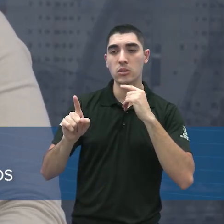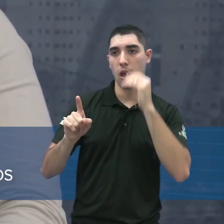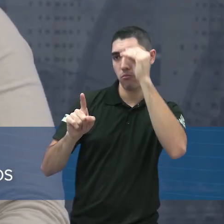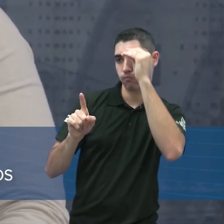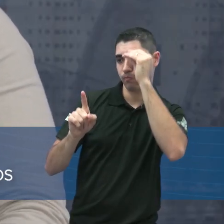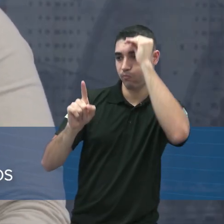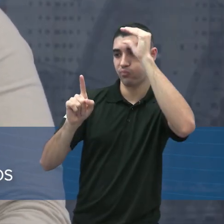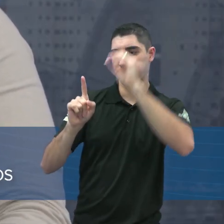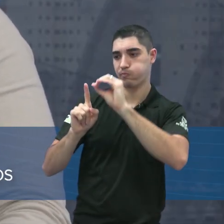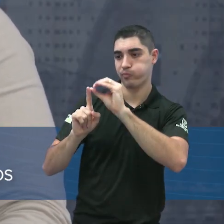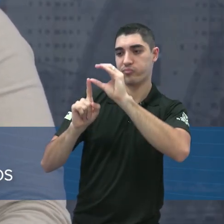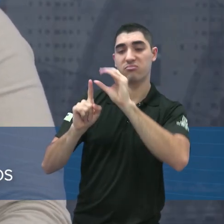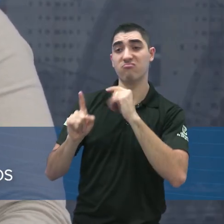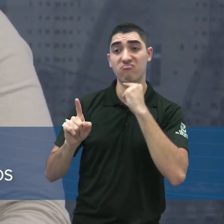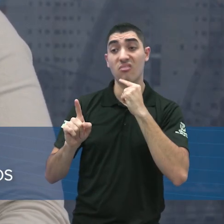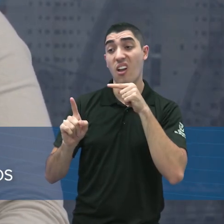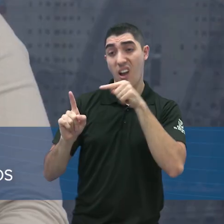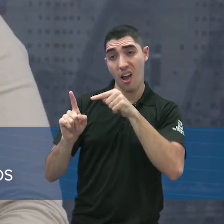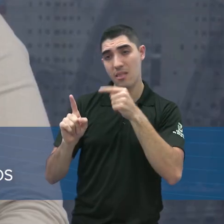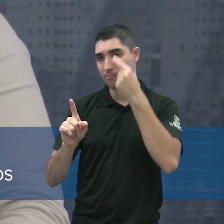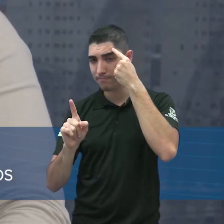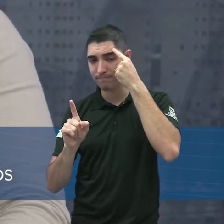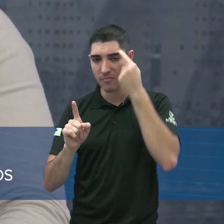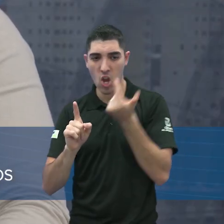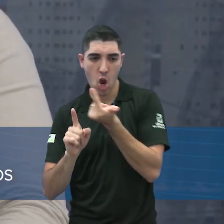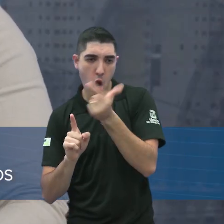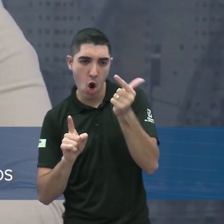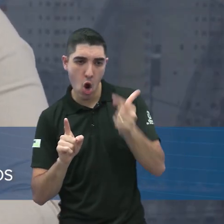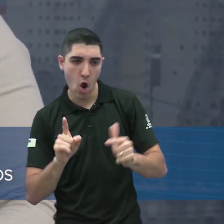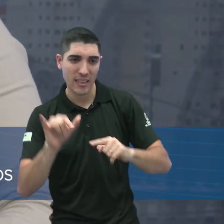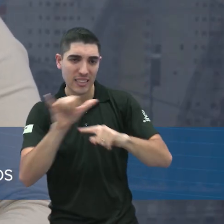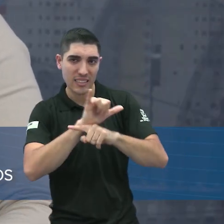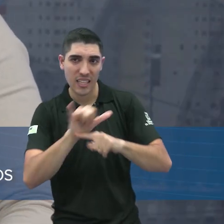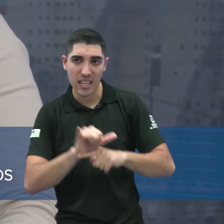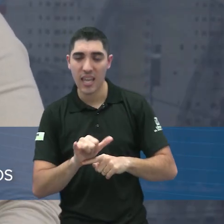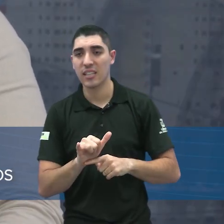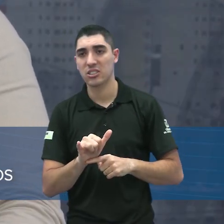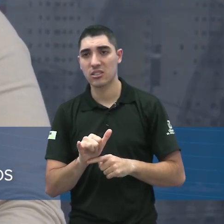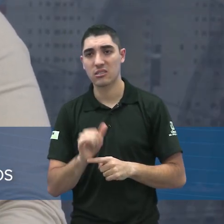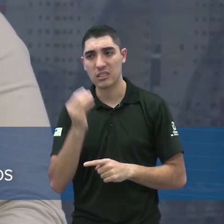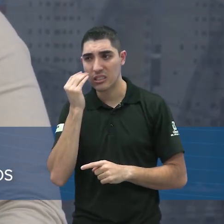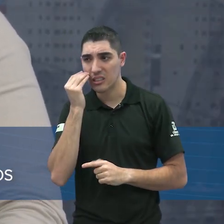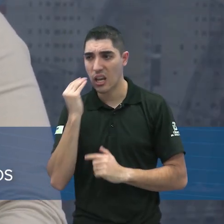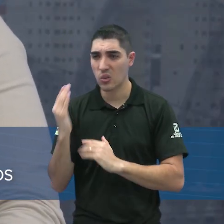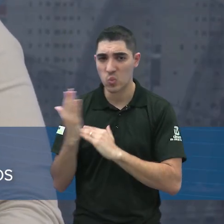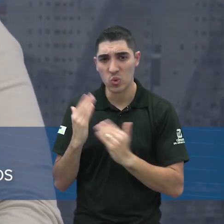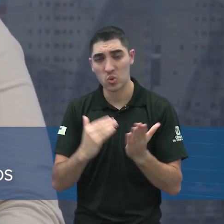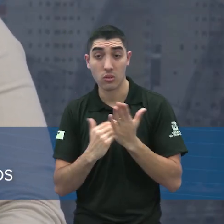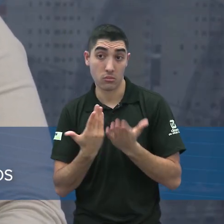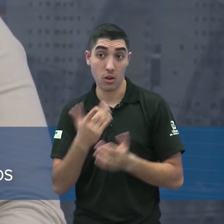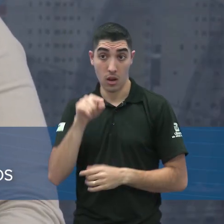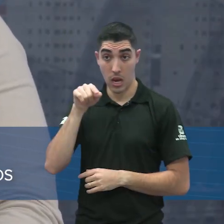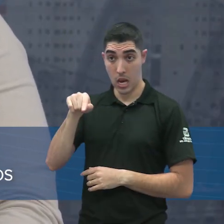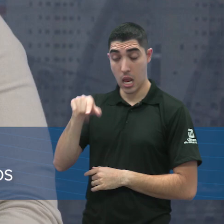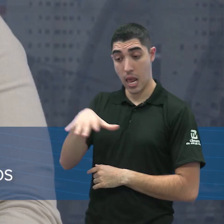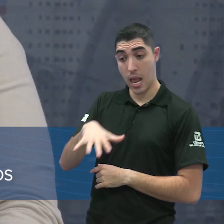homem, levando a novas alternativas, levando a procurar ajuda, inclusive, né, e aí eu acho que a psicologia é